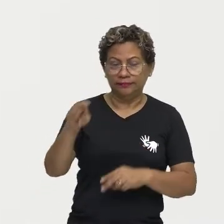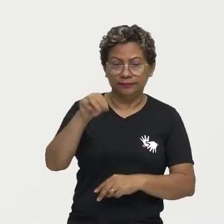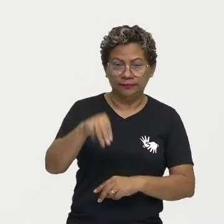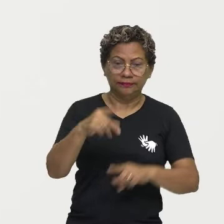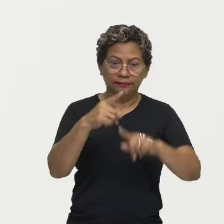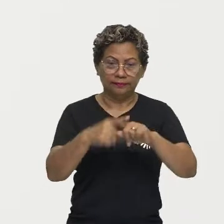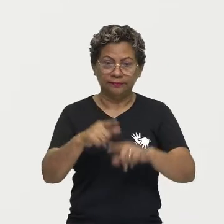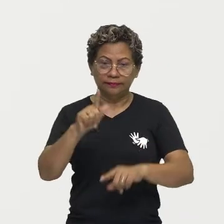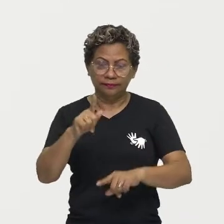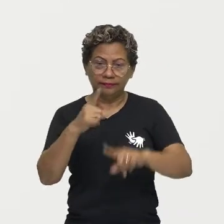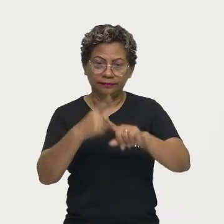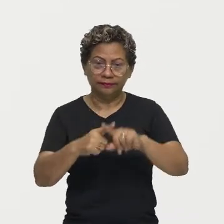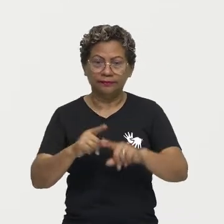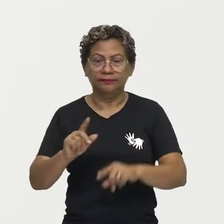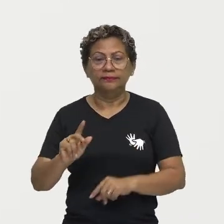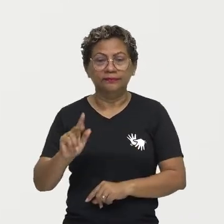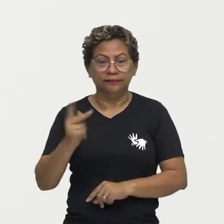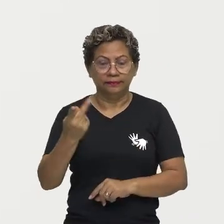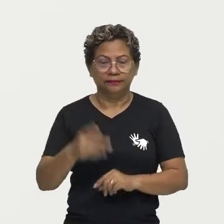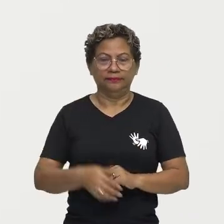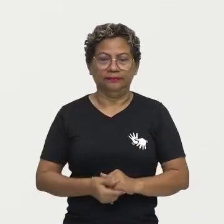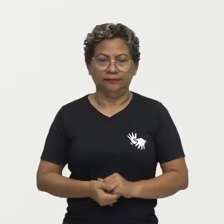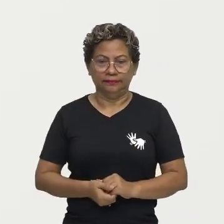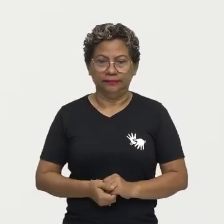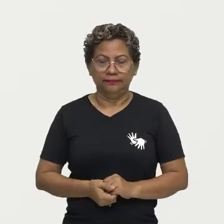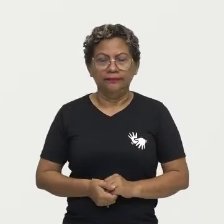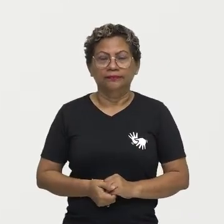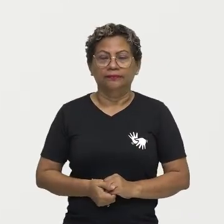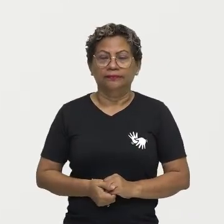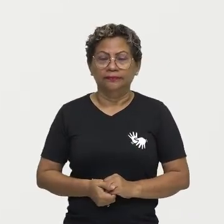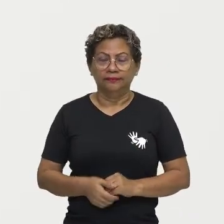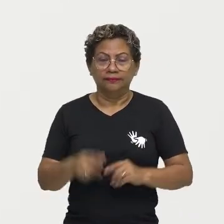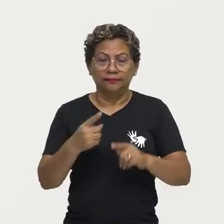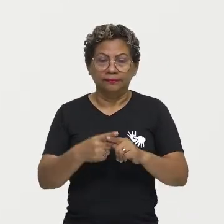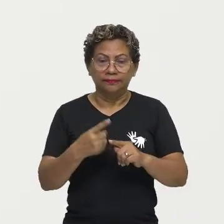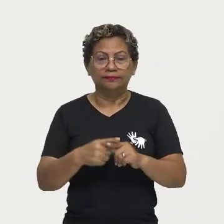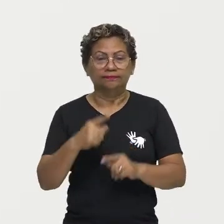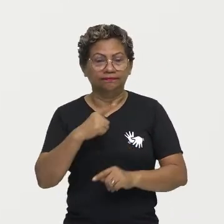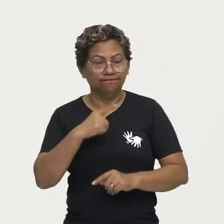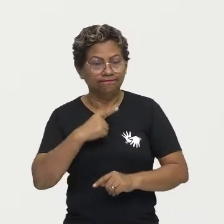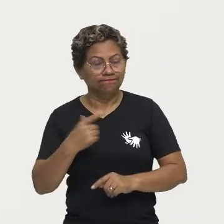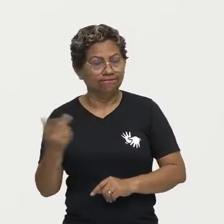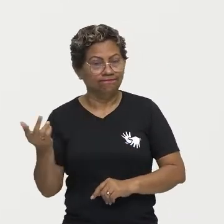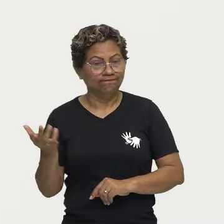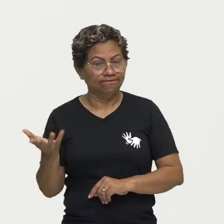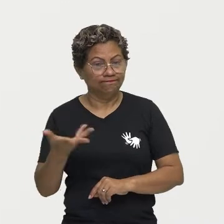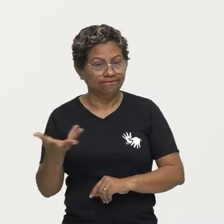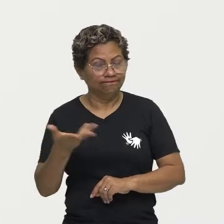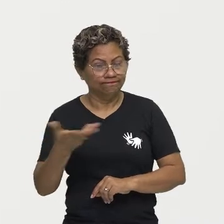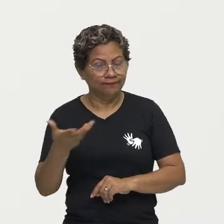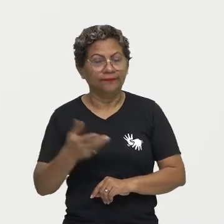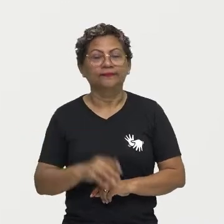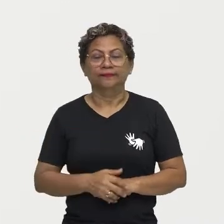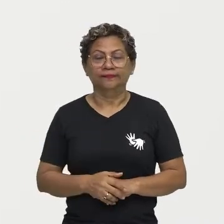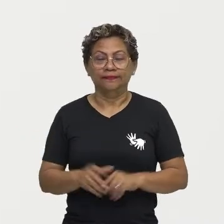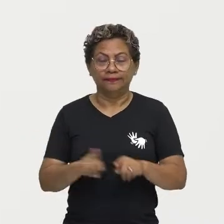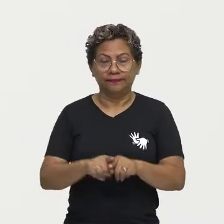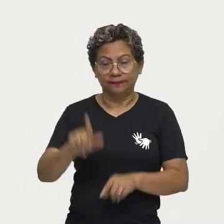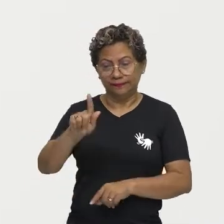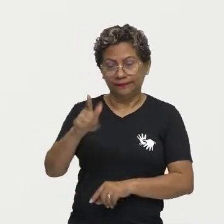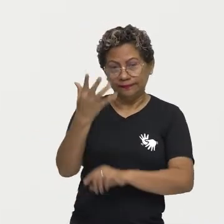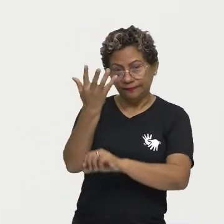gravitacional é a massa do corpo vezes a aceleração da gravidade, que é representada pelo G aqui da